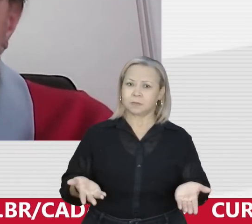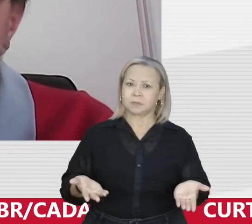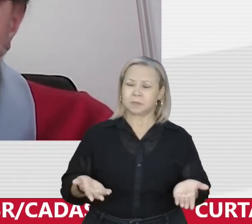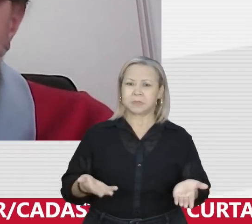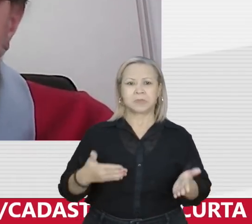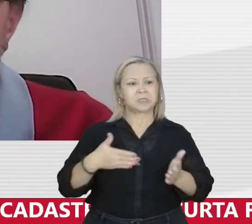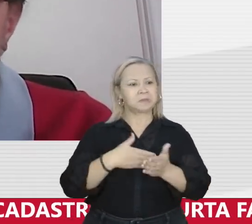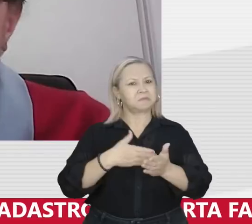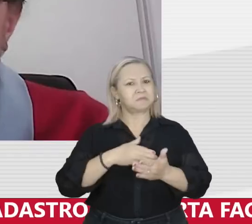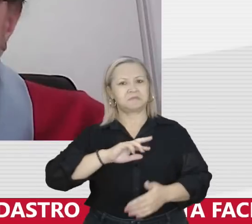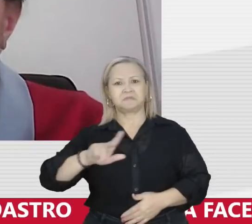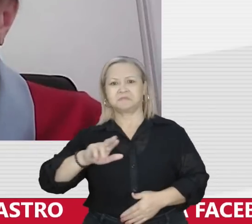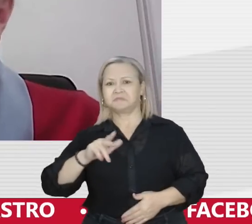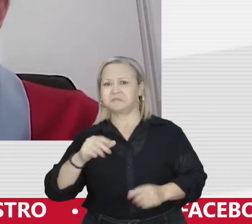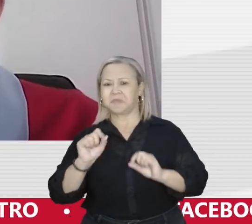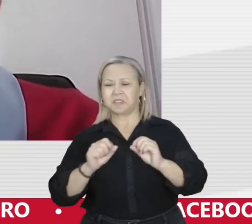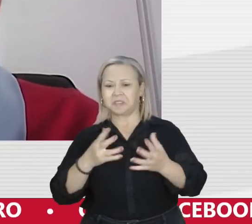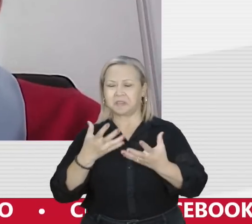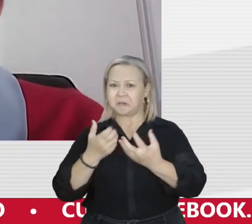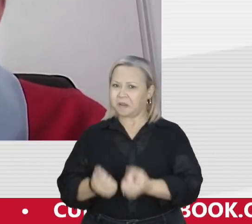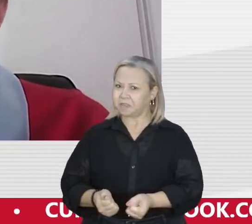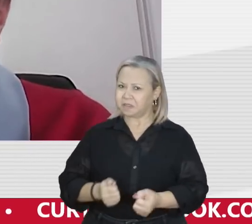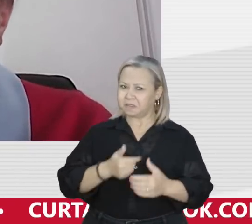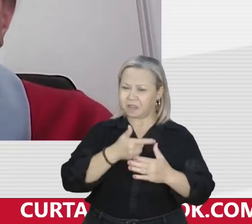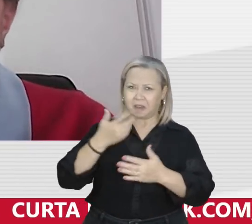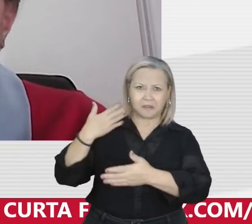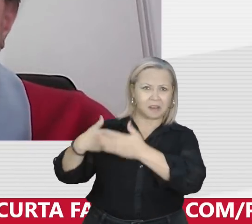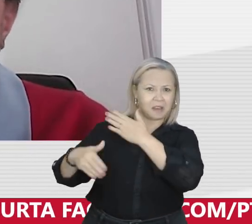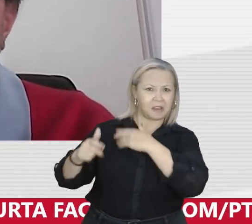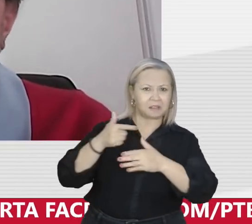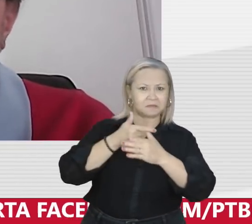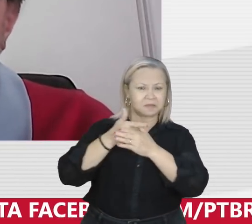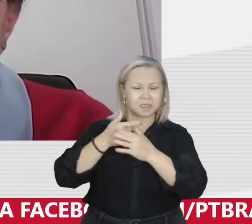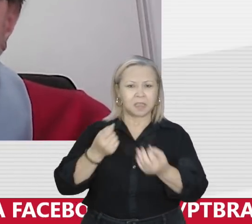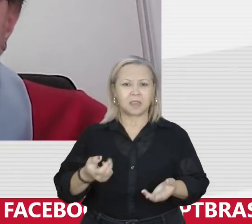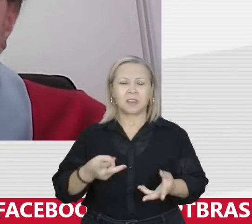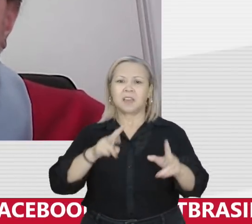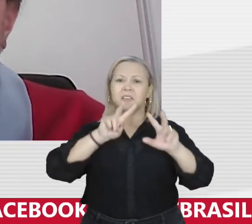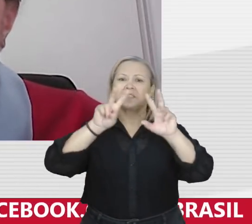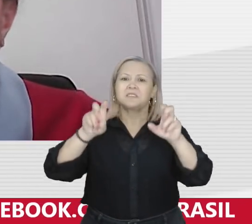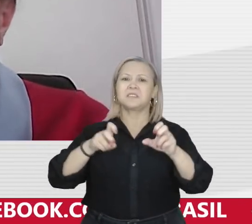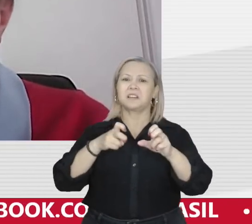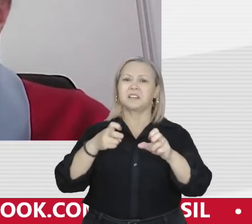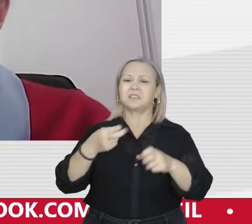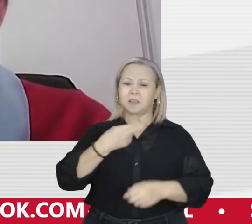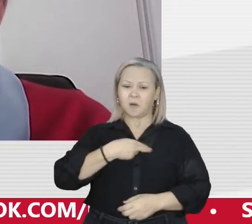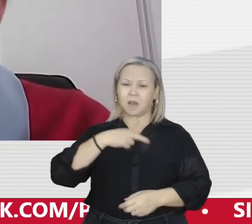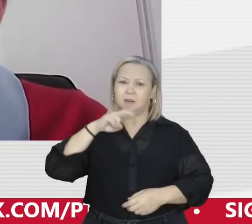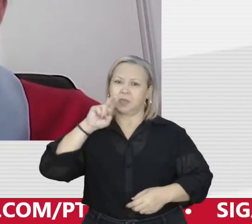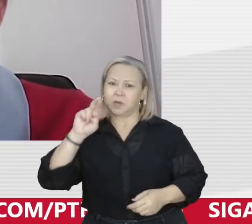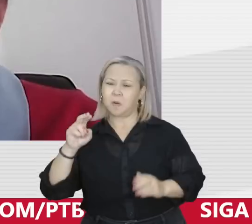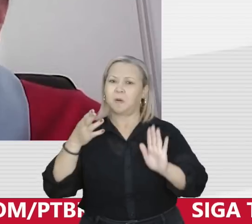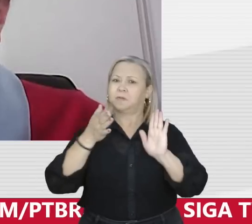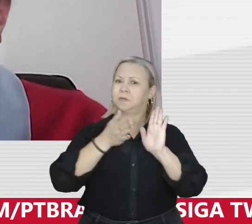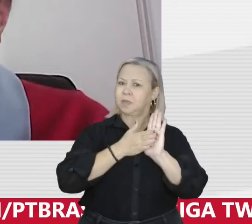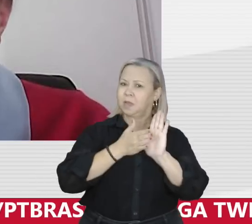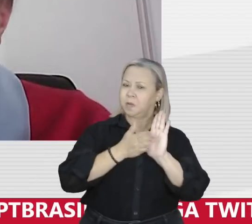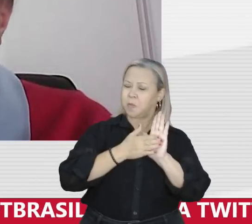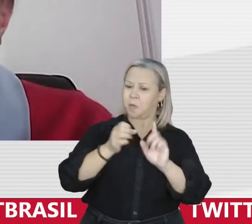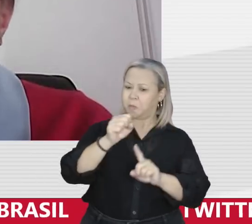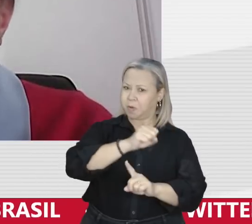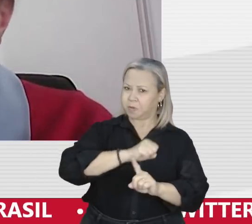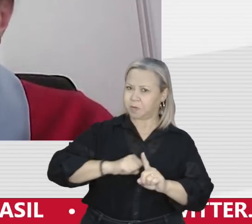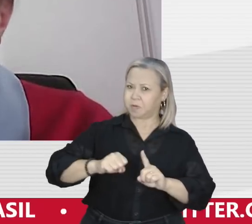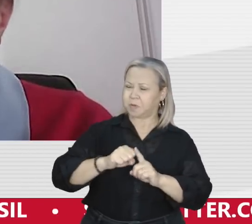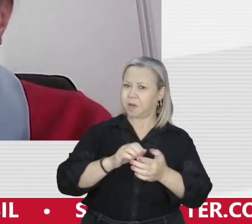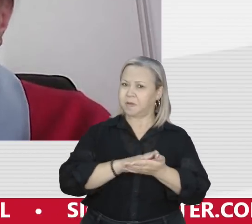né? A visão religiosa, né? Que propõe uma sociedade